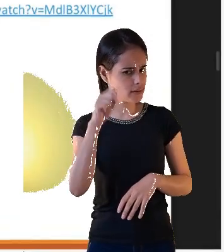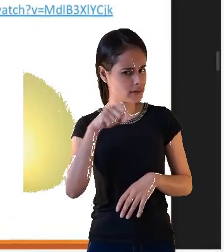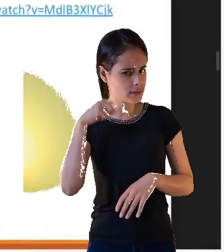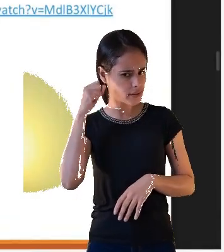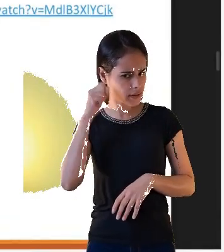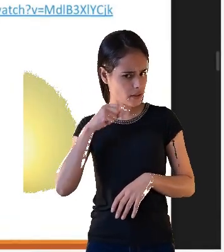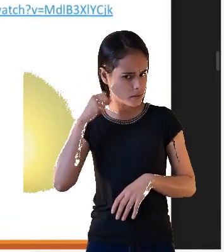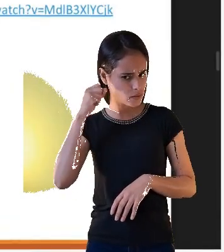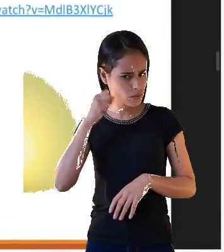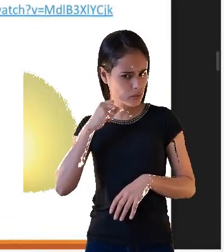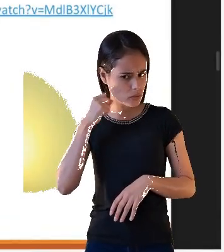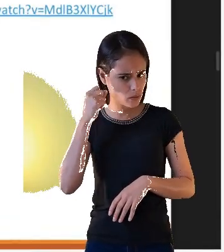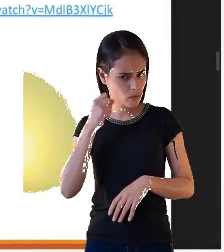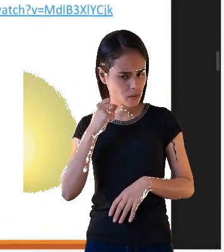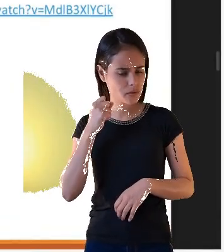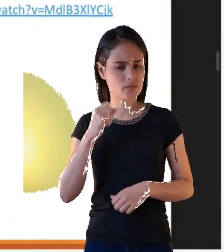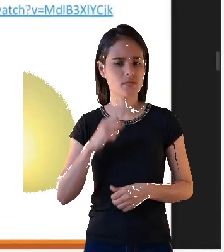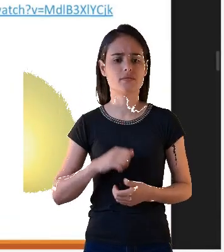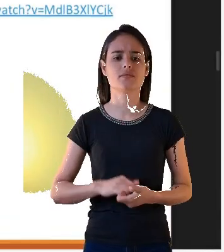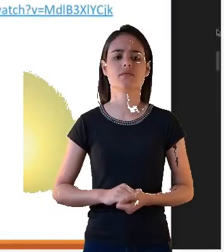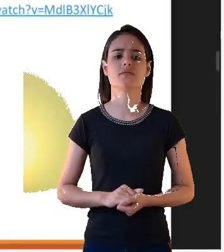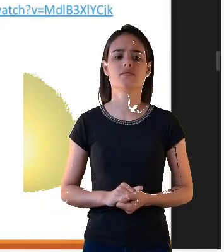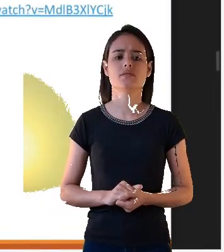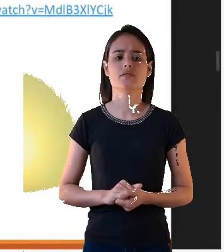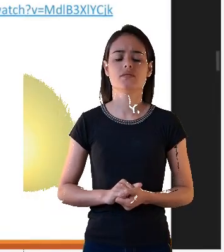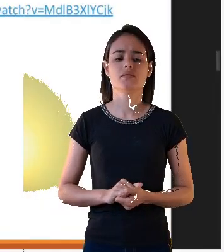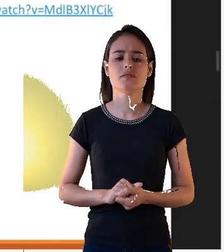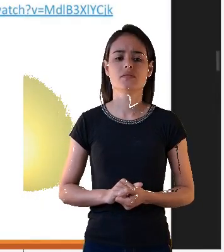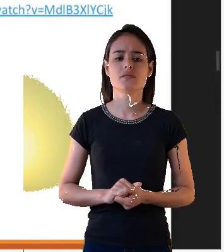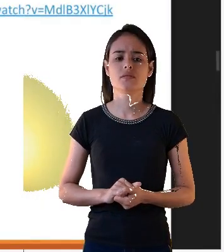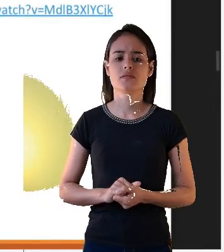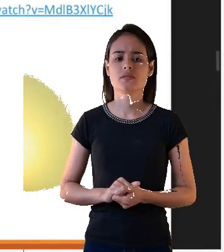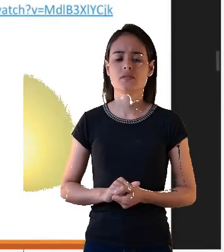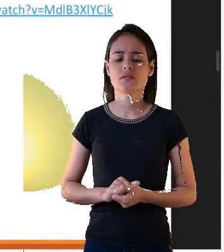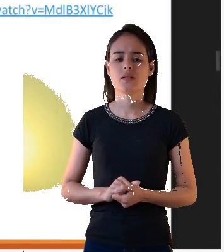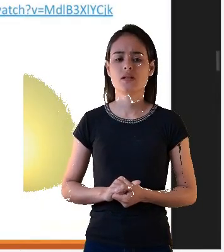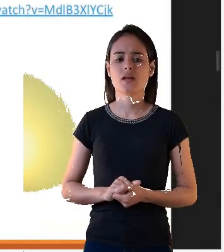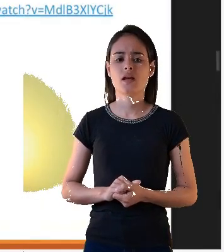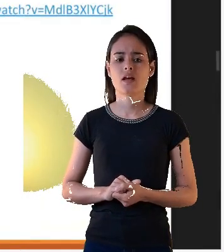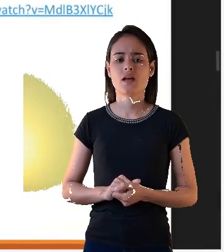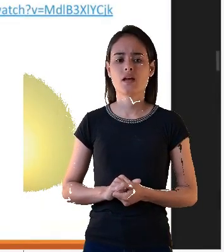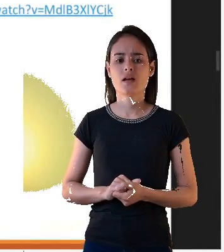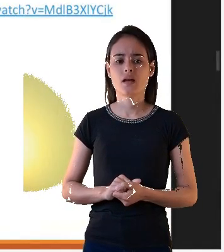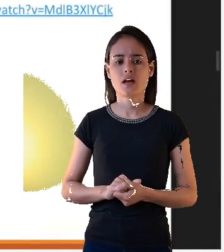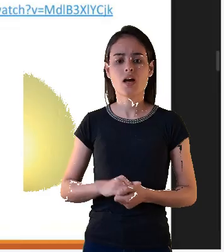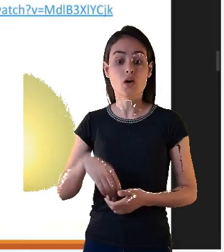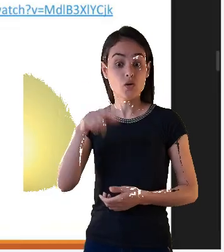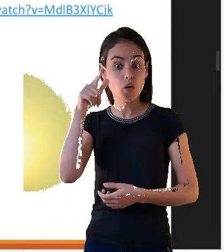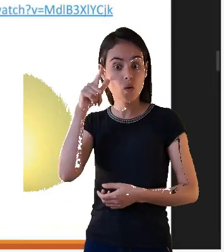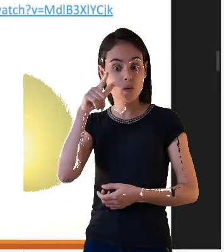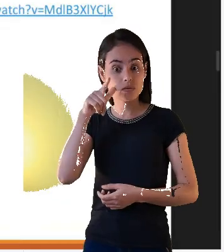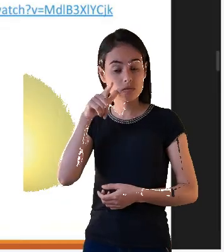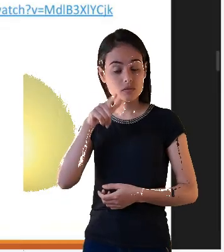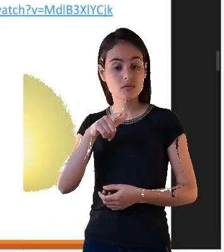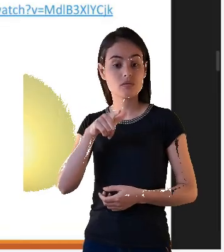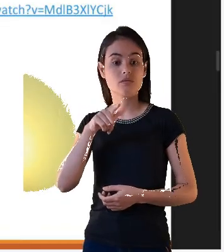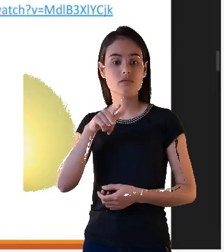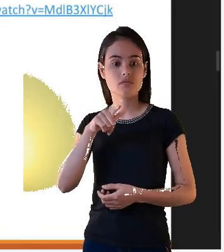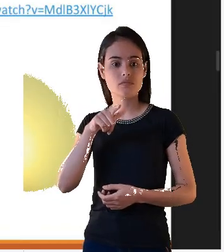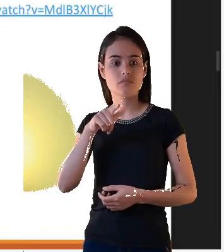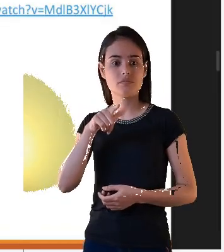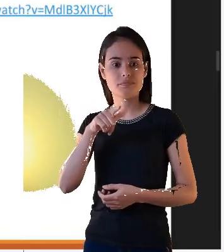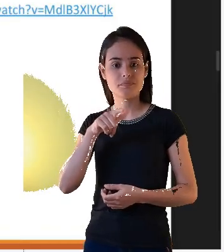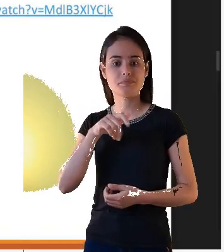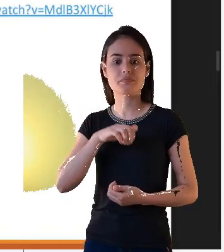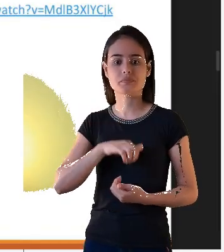depois, né, senador e tal, foi também ocupou esse